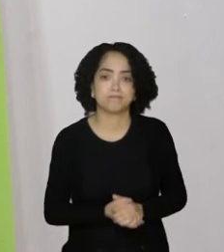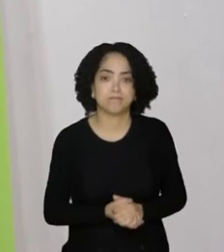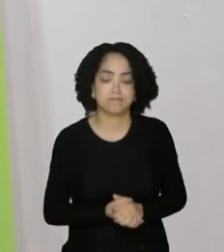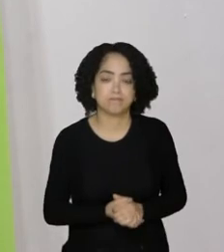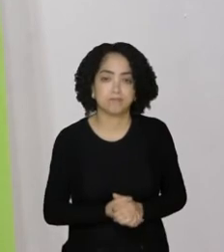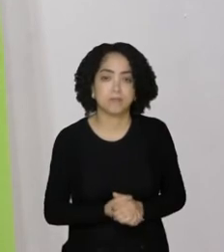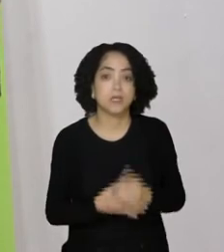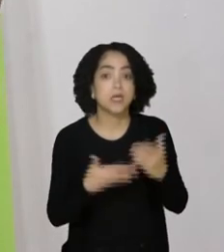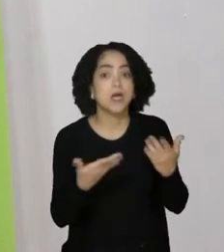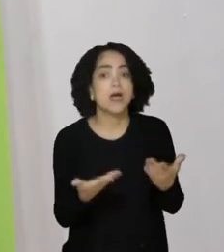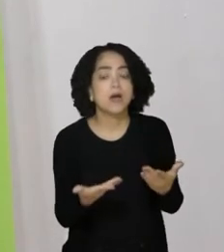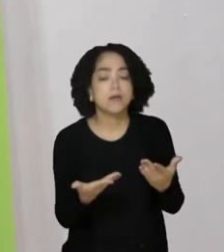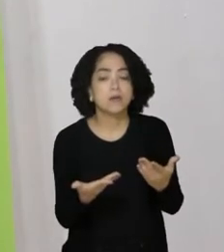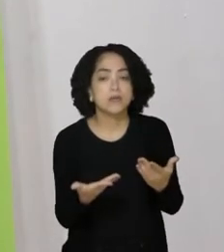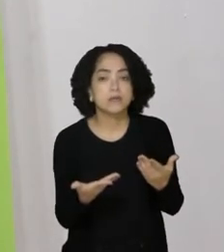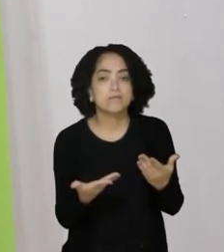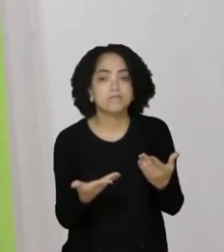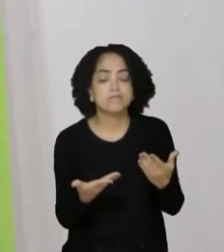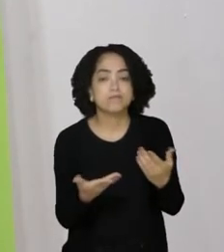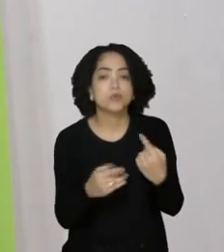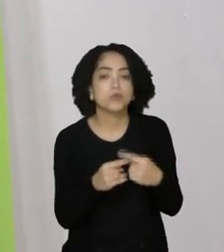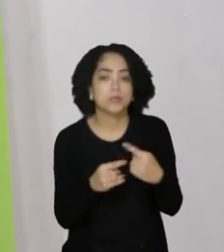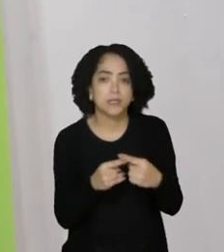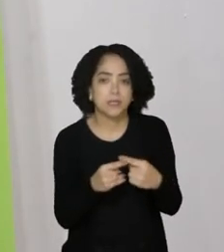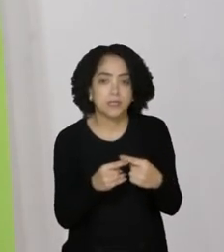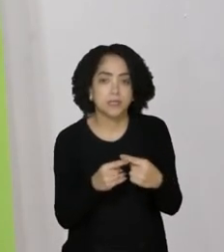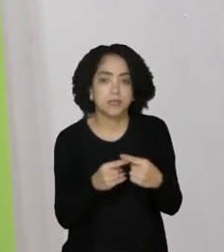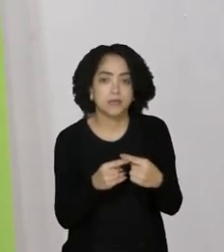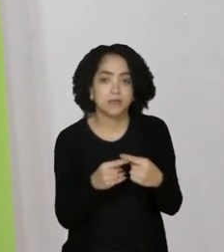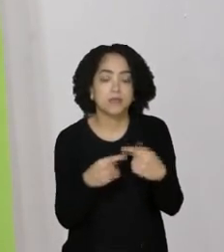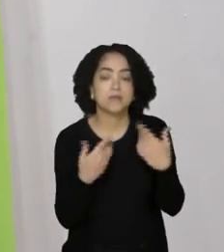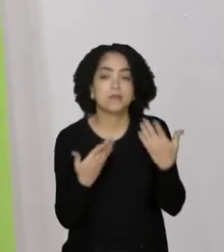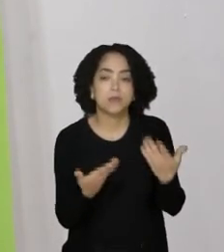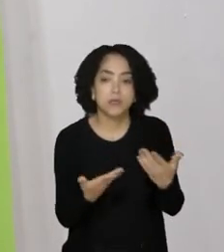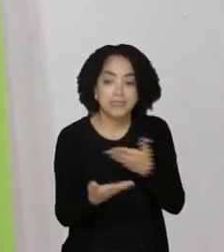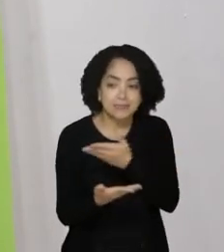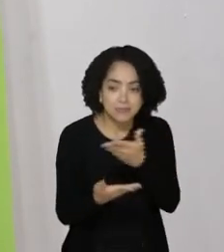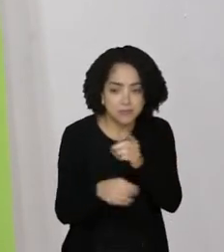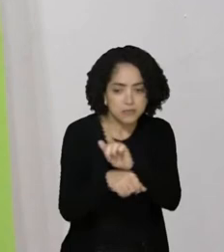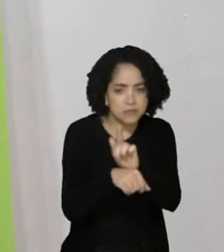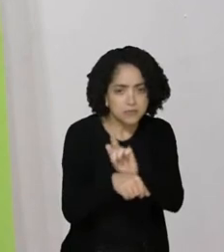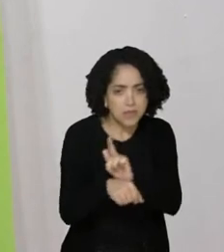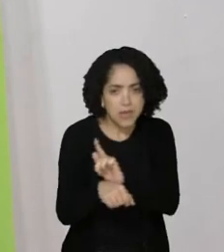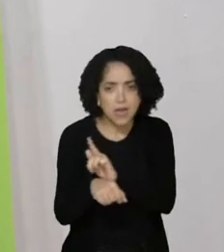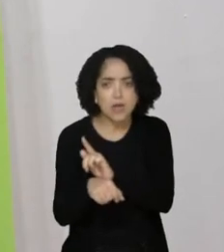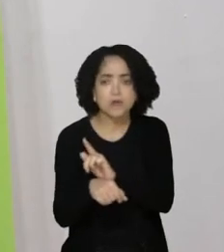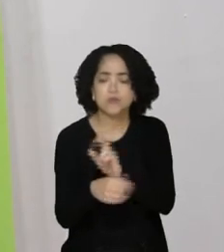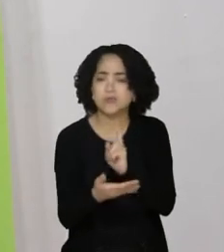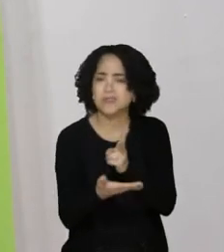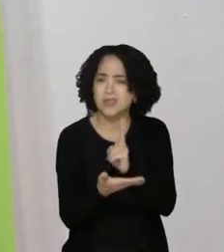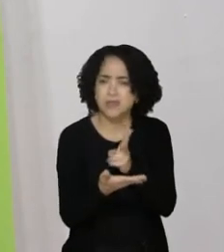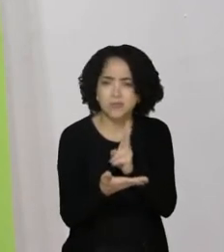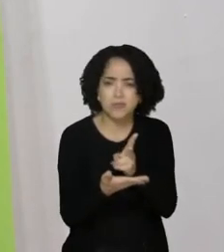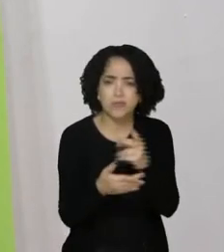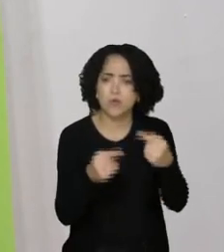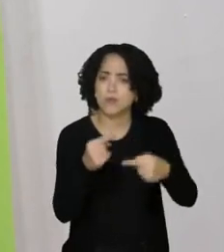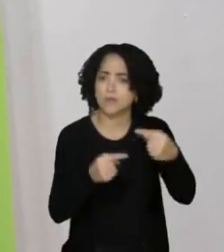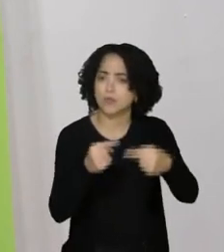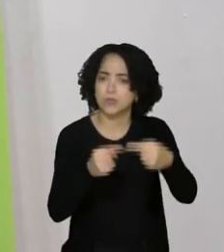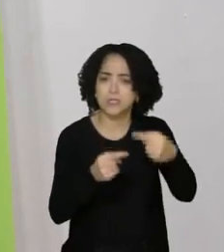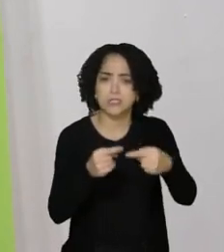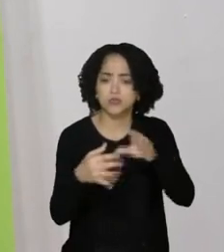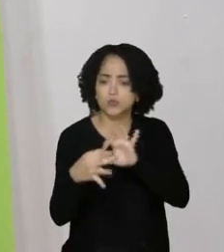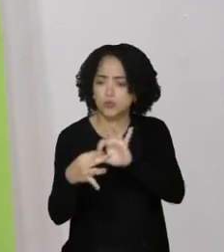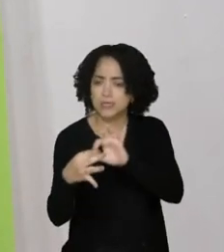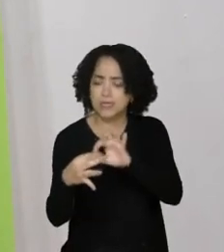com Que razão com Que razão se esses cargos de gerência sempre foram cargos políticos quando